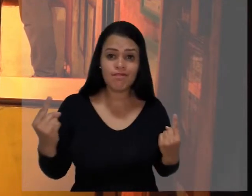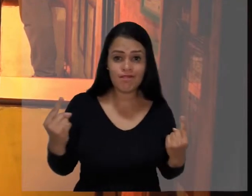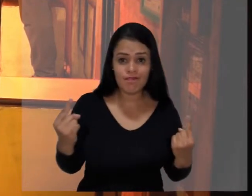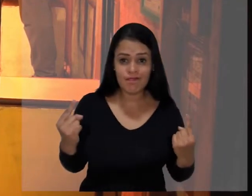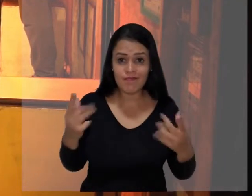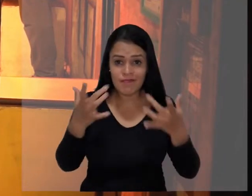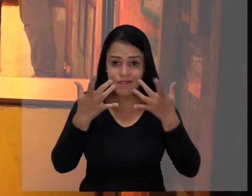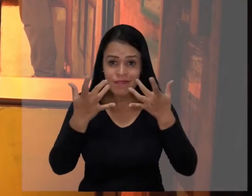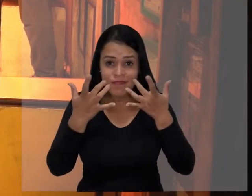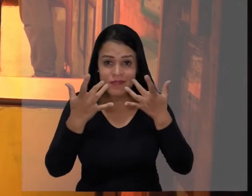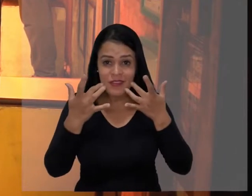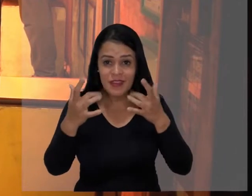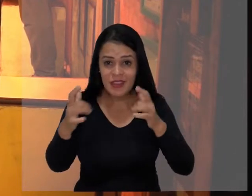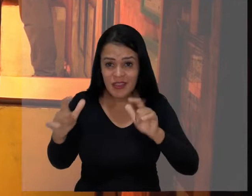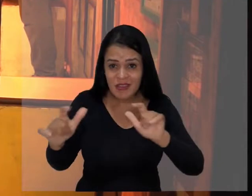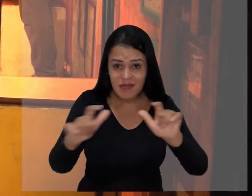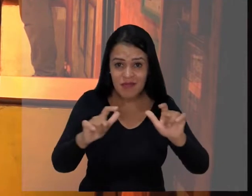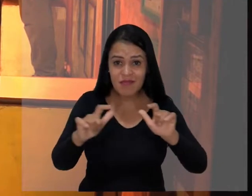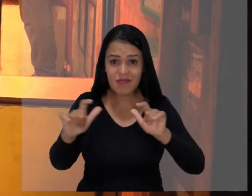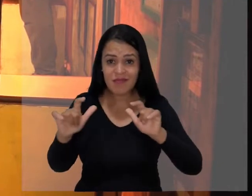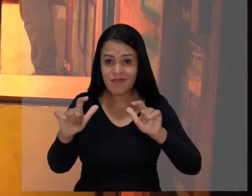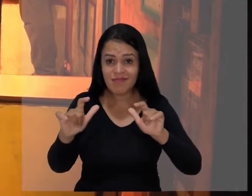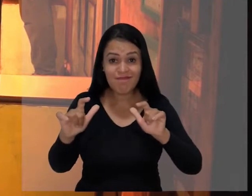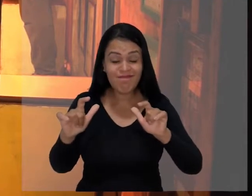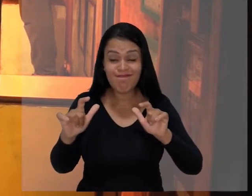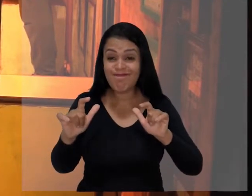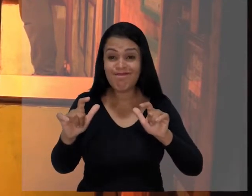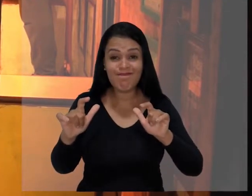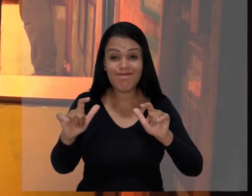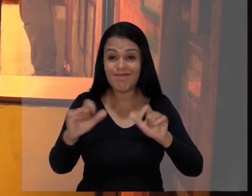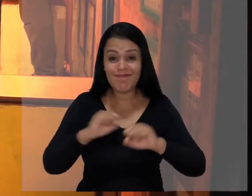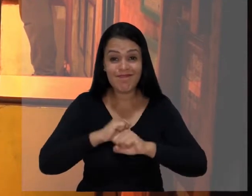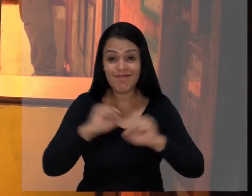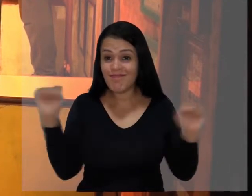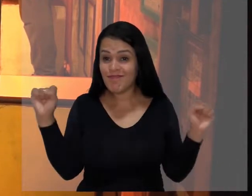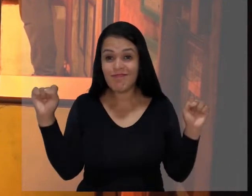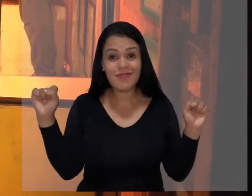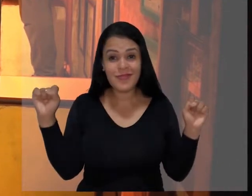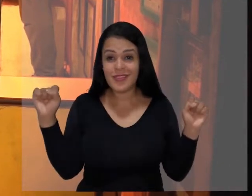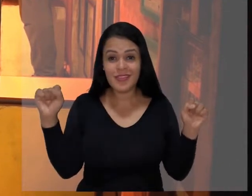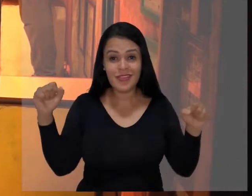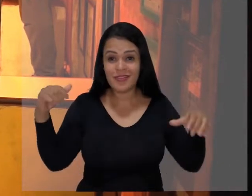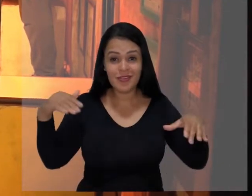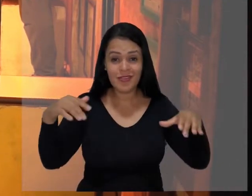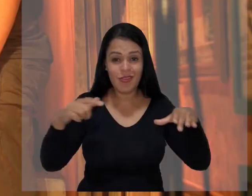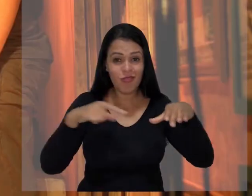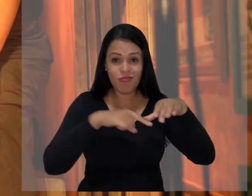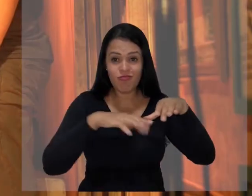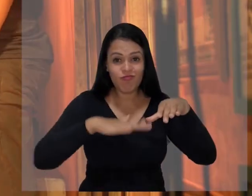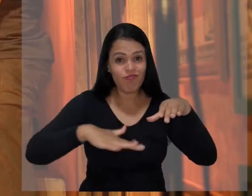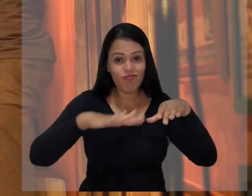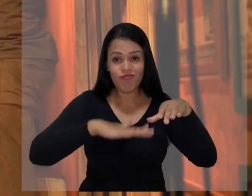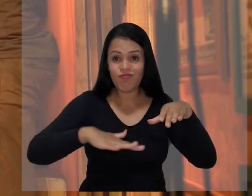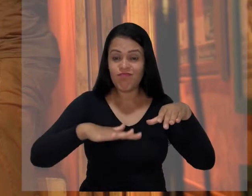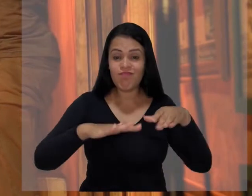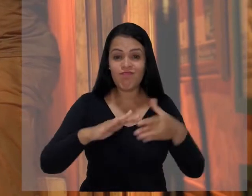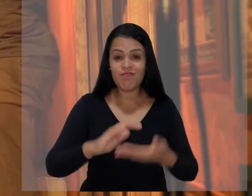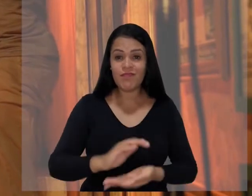no futuro sem esses tablados? Definitivamente, eles não vão caber dentro da garagem.